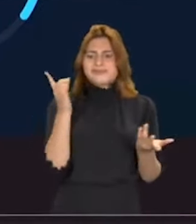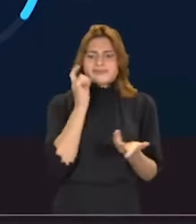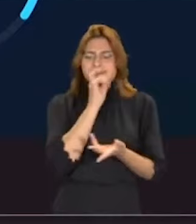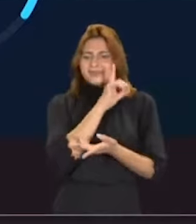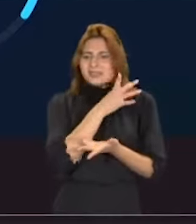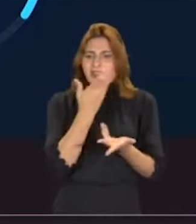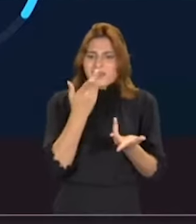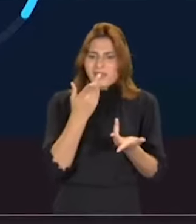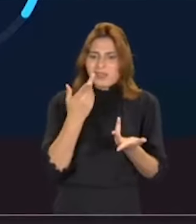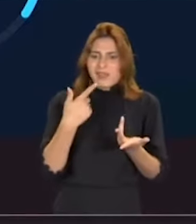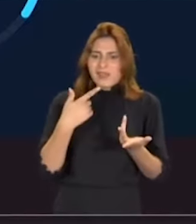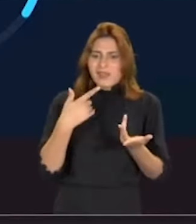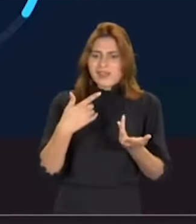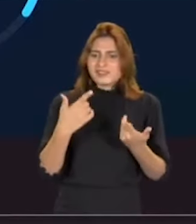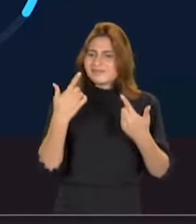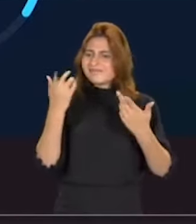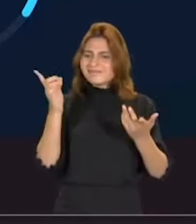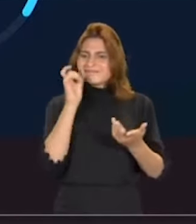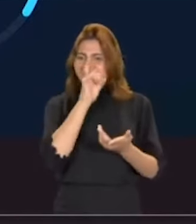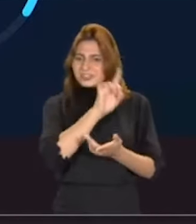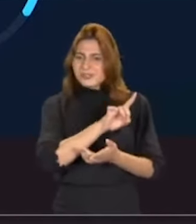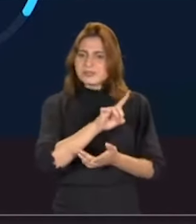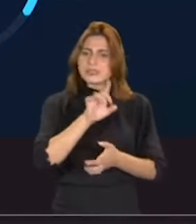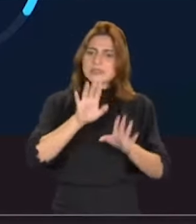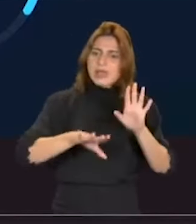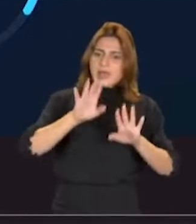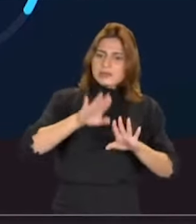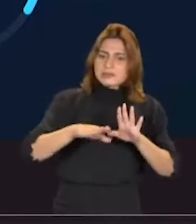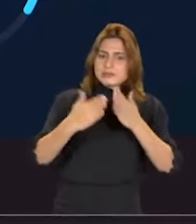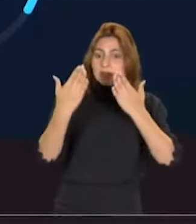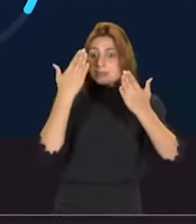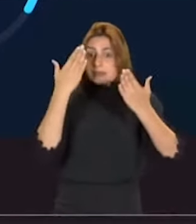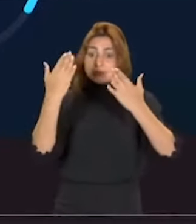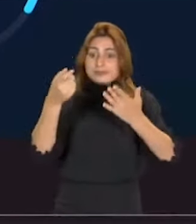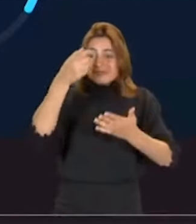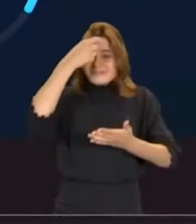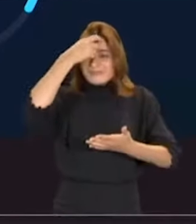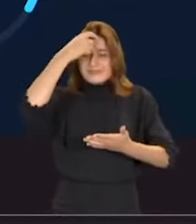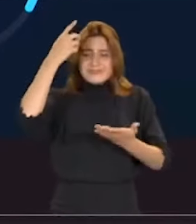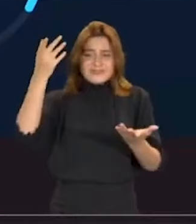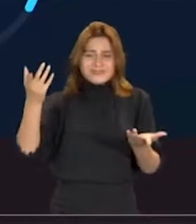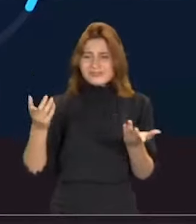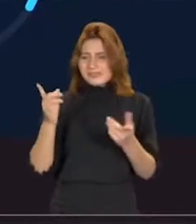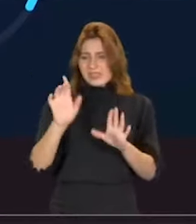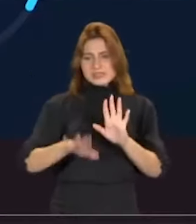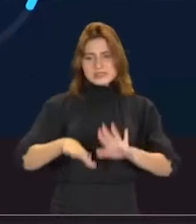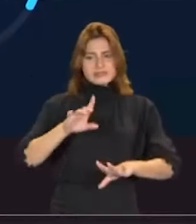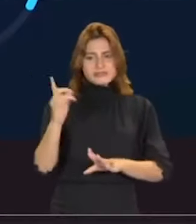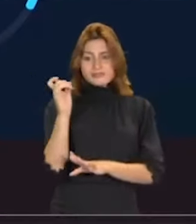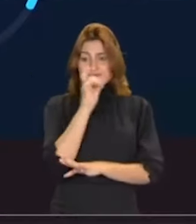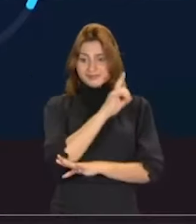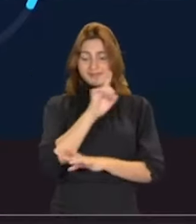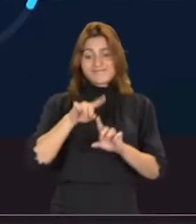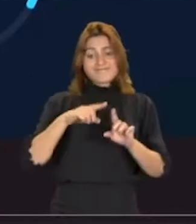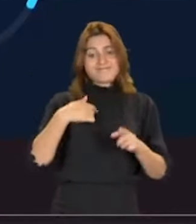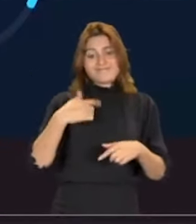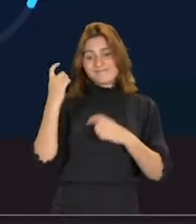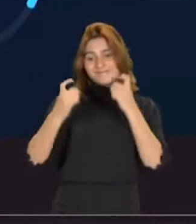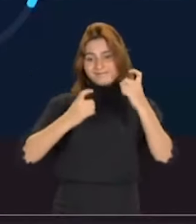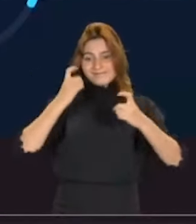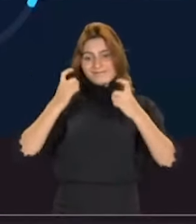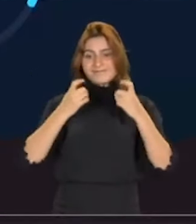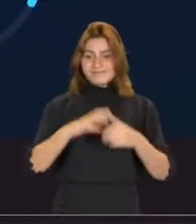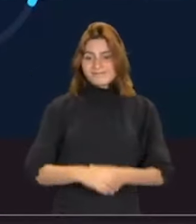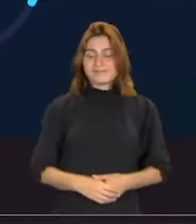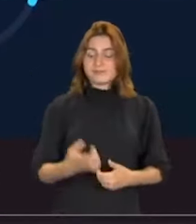moral, psicológica, e eu venho aqui expressar essa preocupação da classe, e